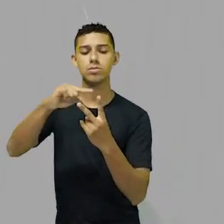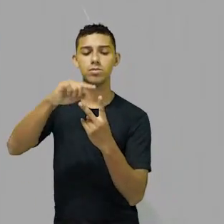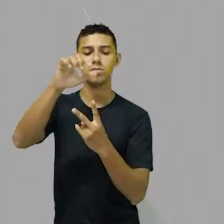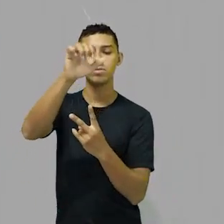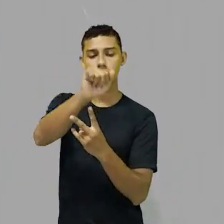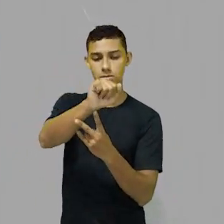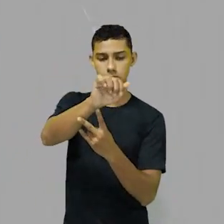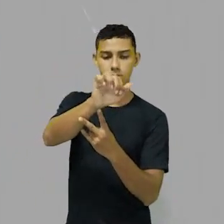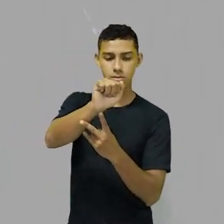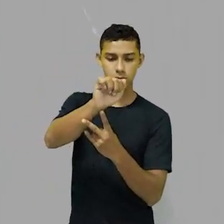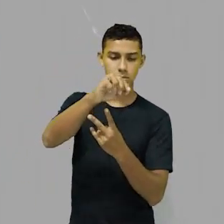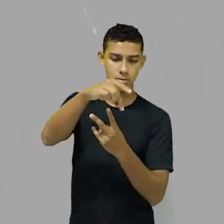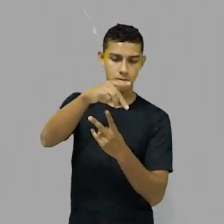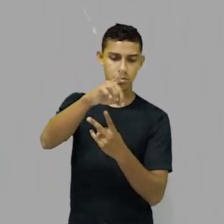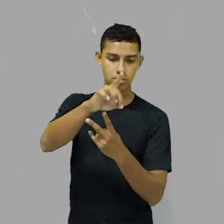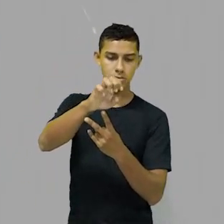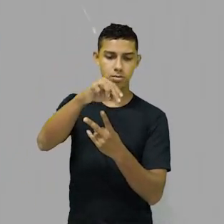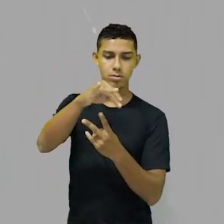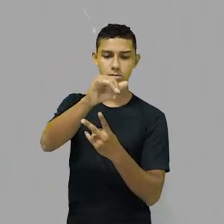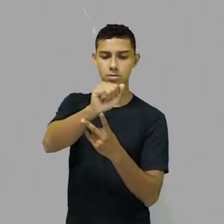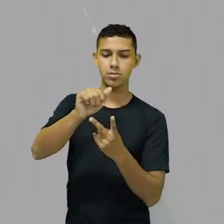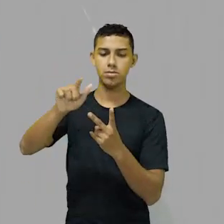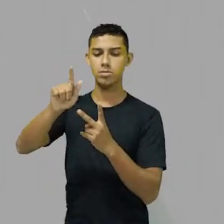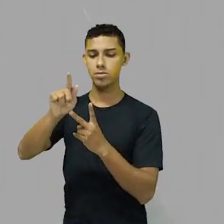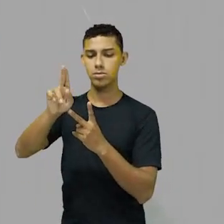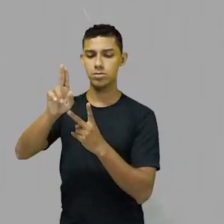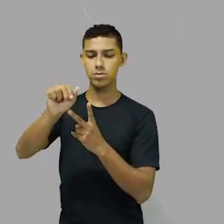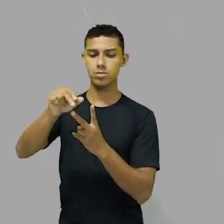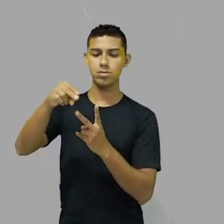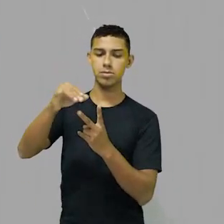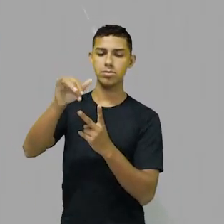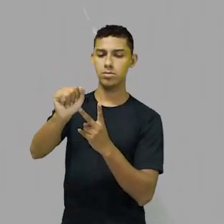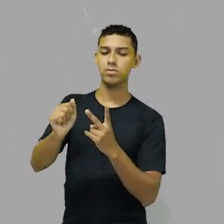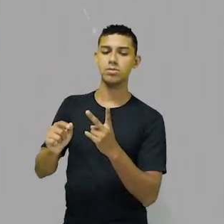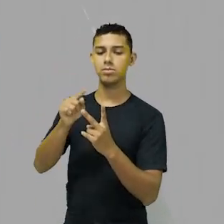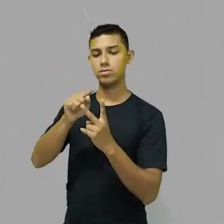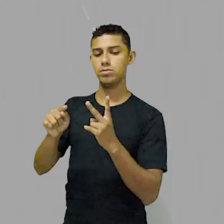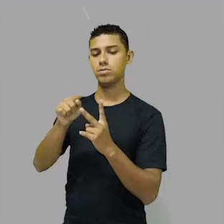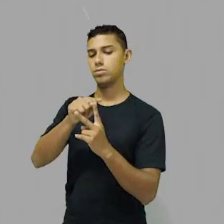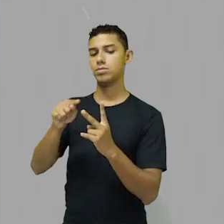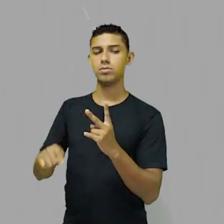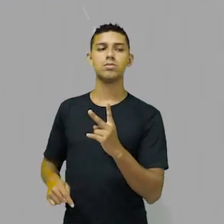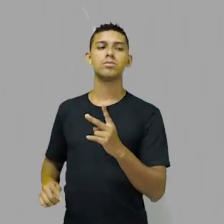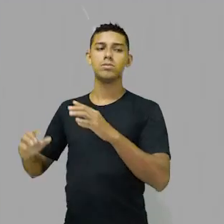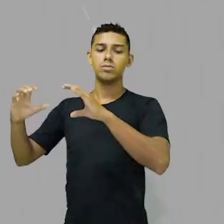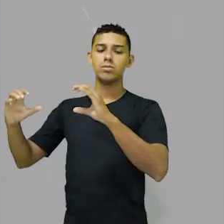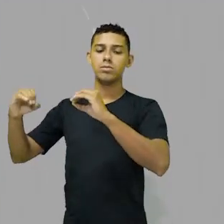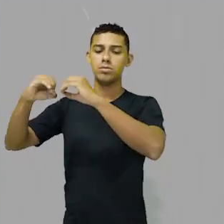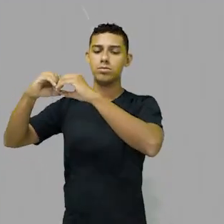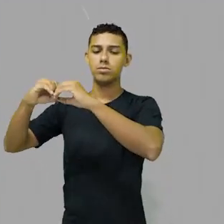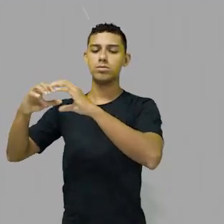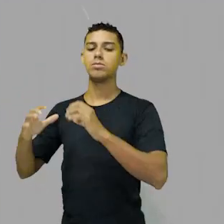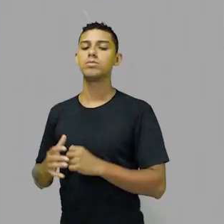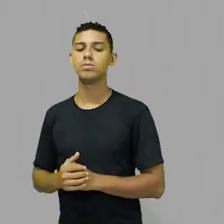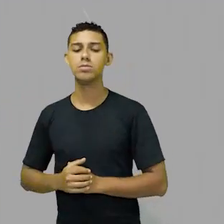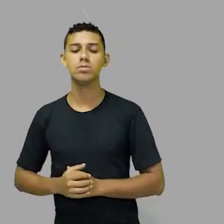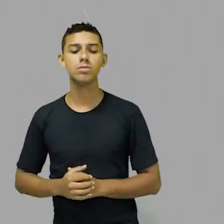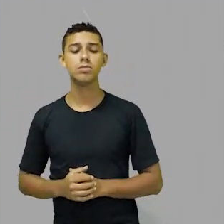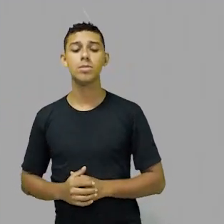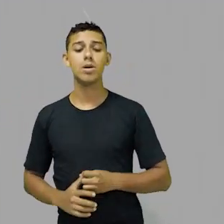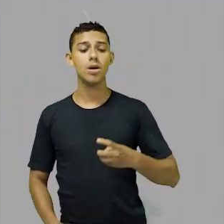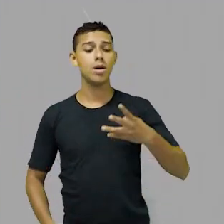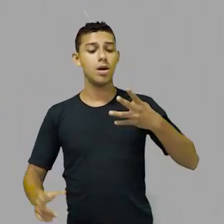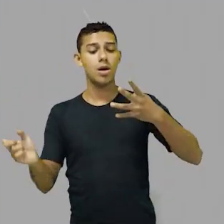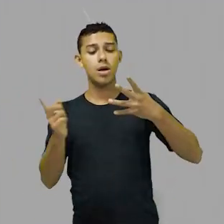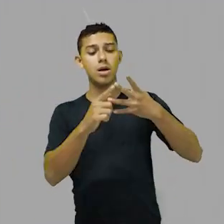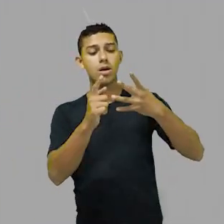púricas? Adenina e guanina. Olha a estrutura da guanina. 2 anéis de carbono. Então, ela é uma base púrica. Quem é base